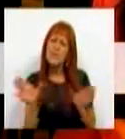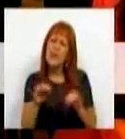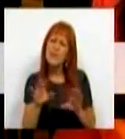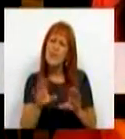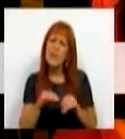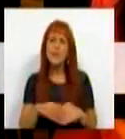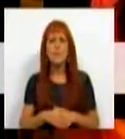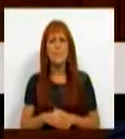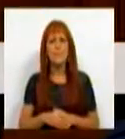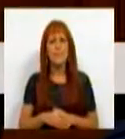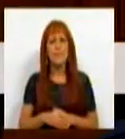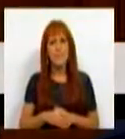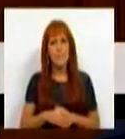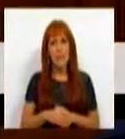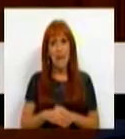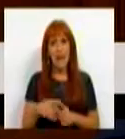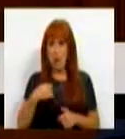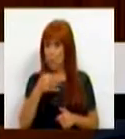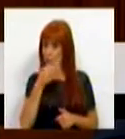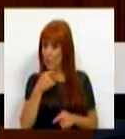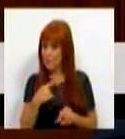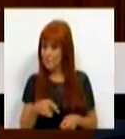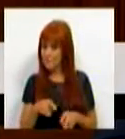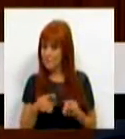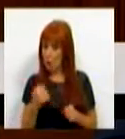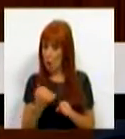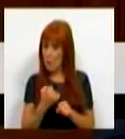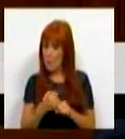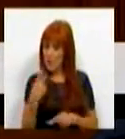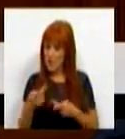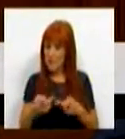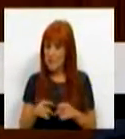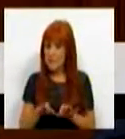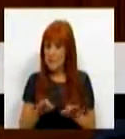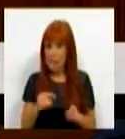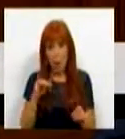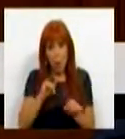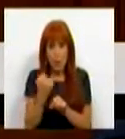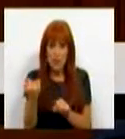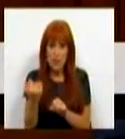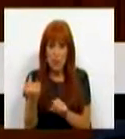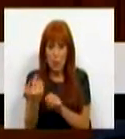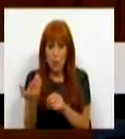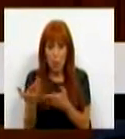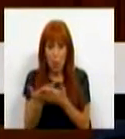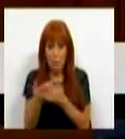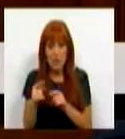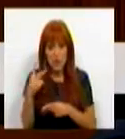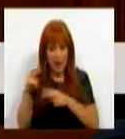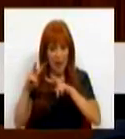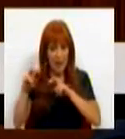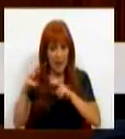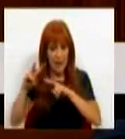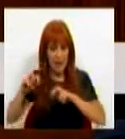pouco mais. Estou a referir que, de facto, essa operação foi analisada, assim como várias outras foram analisadas,